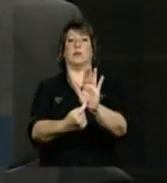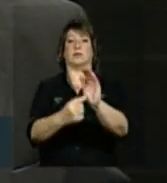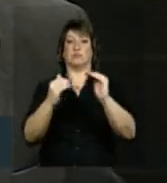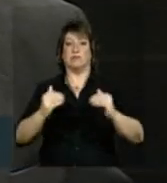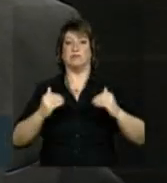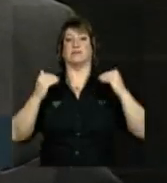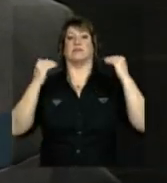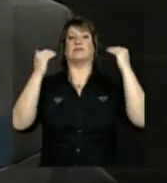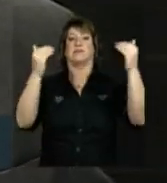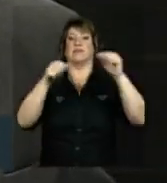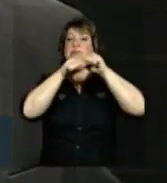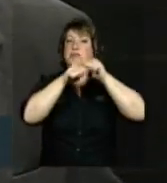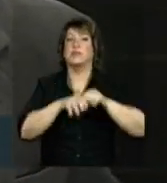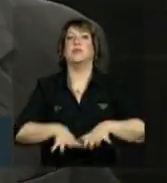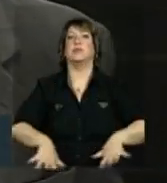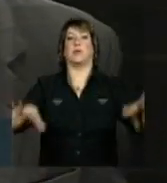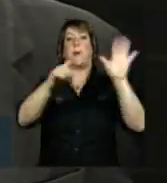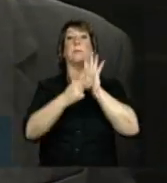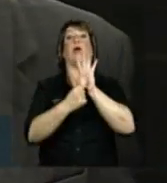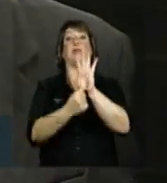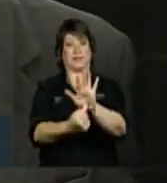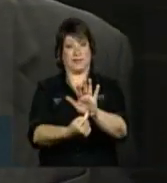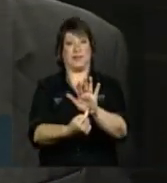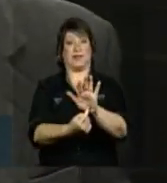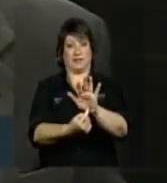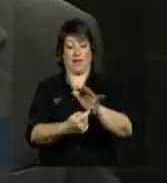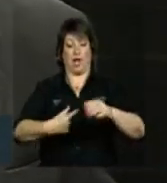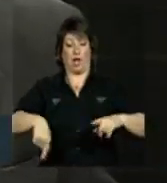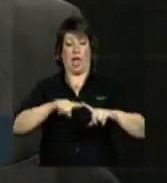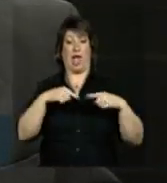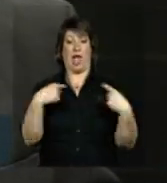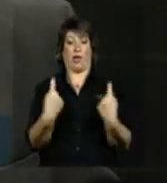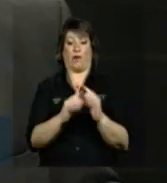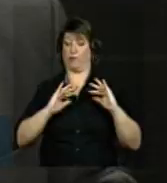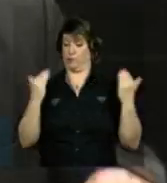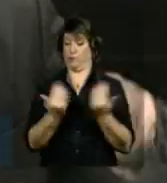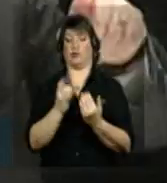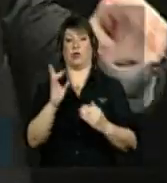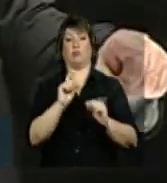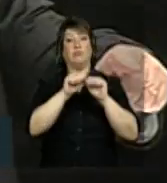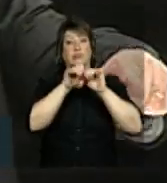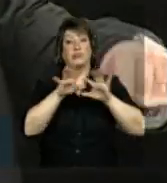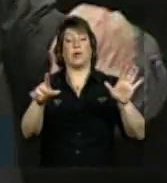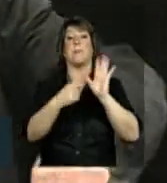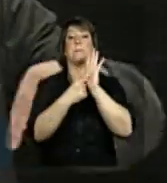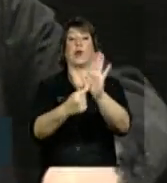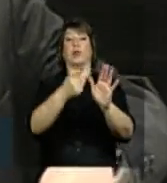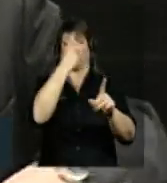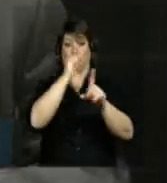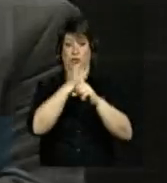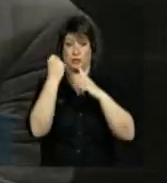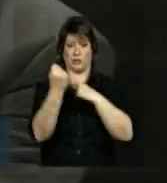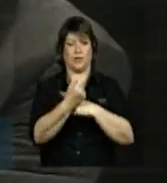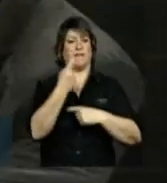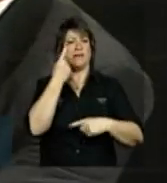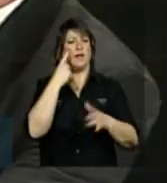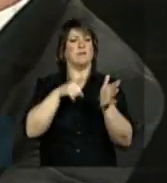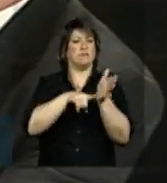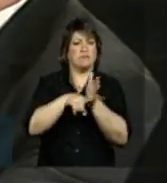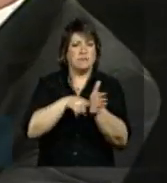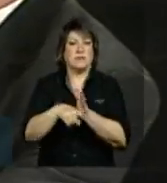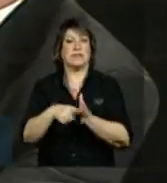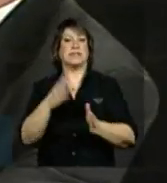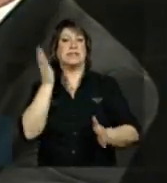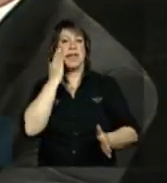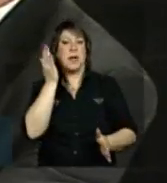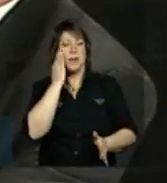as paredes das salas onde estamos nos reunindo e possa fazer com que a sociedade venha a fiscalizar esses